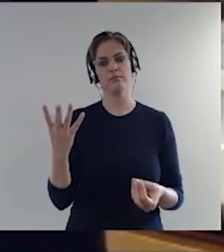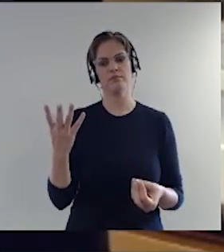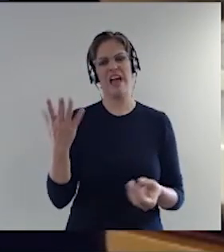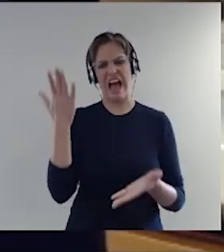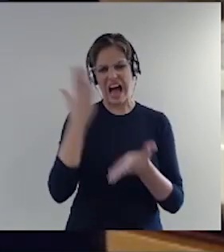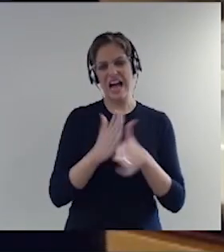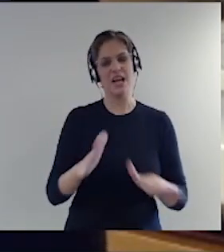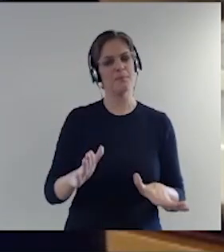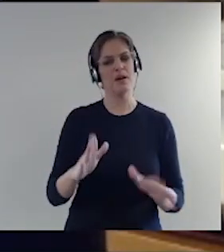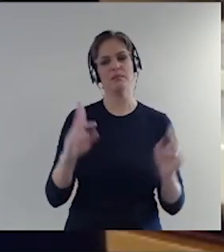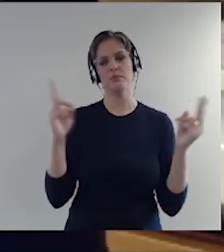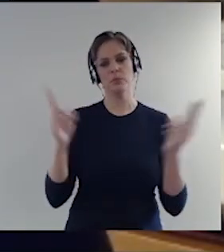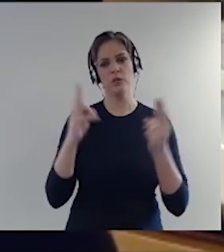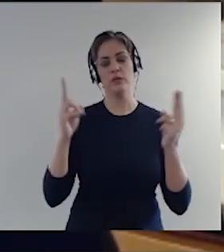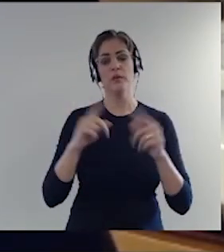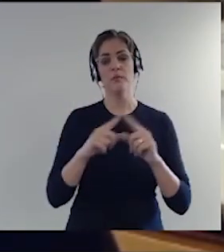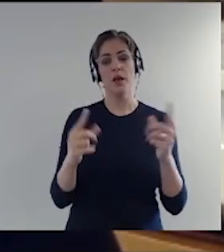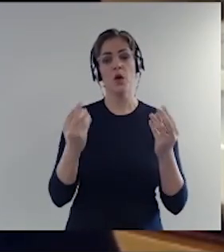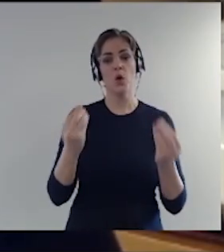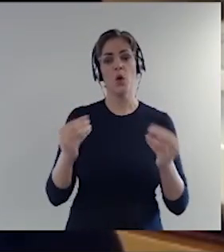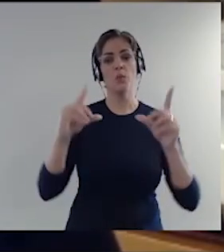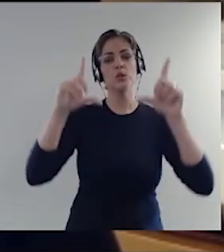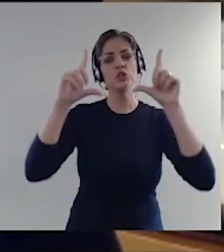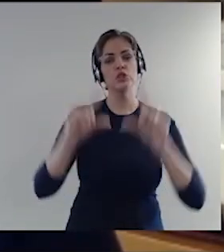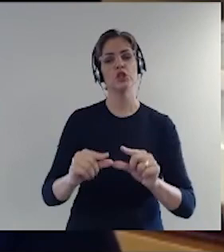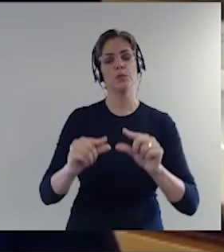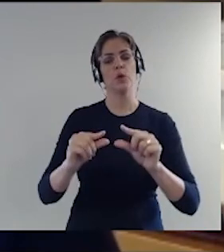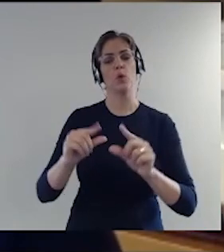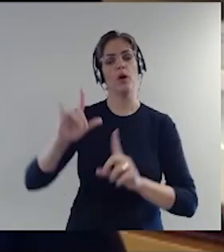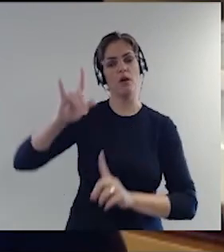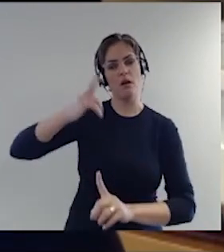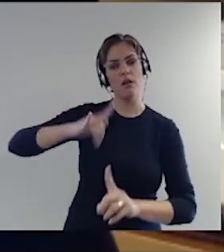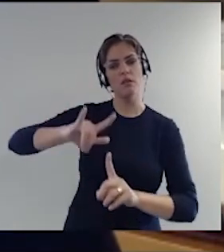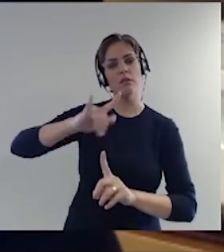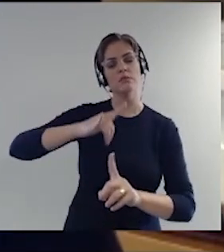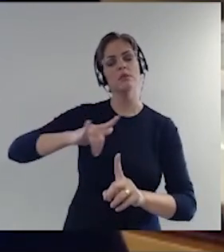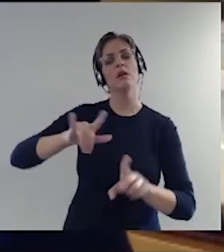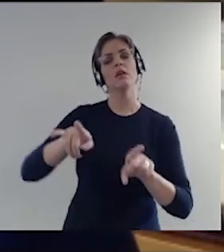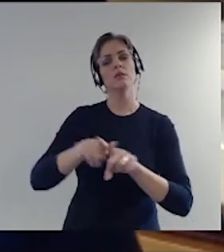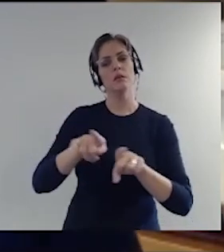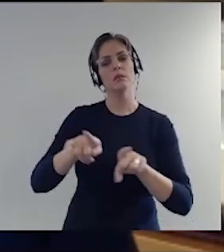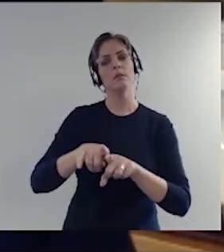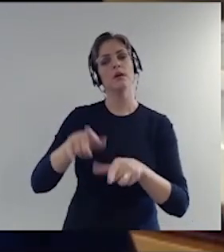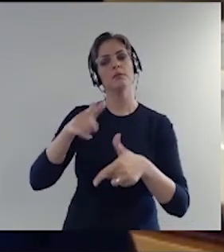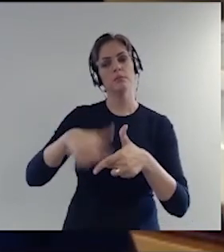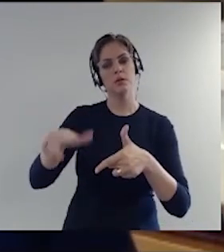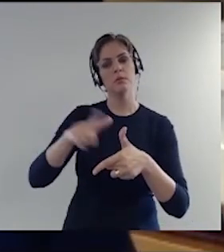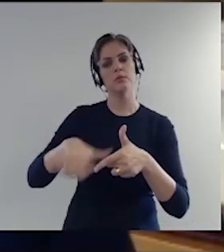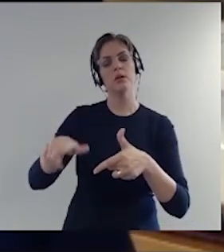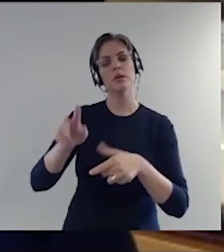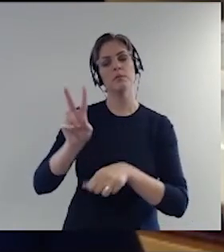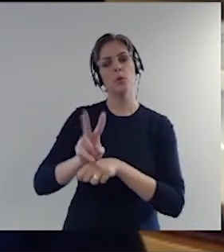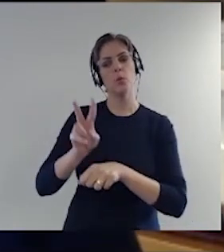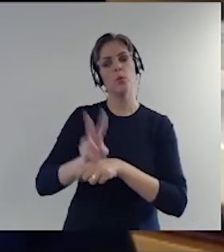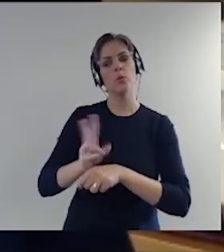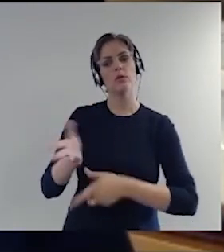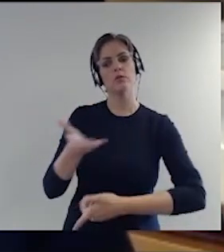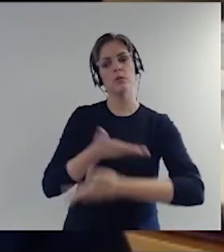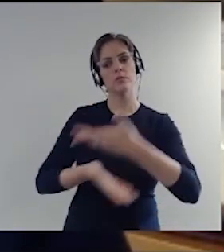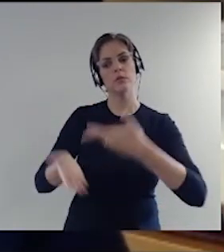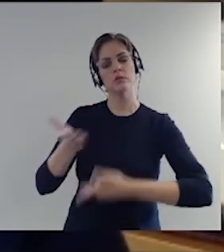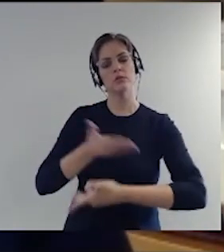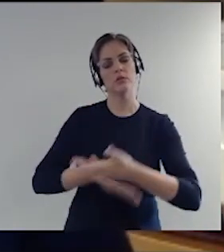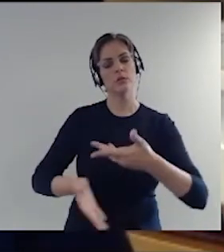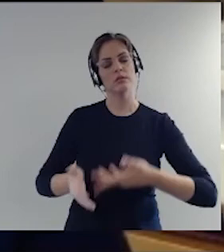mas minimizar as situações de alienação parental e de guarda compartilhada. Porque enquanto